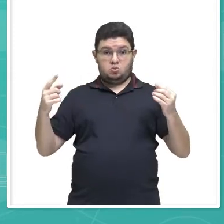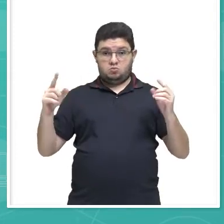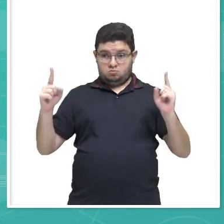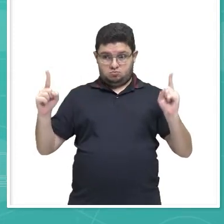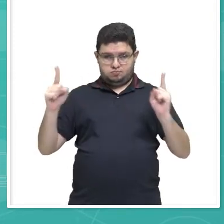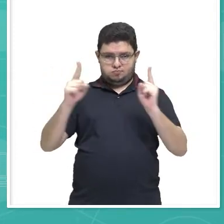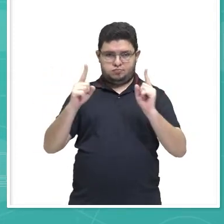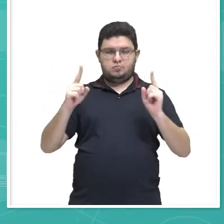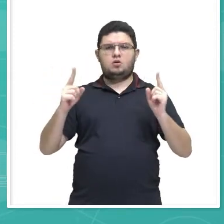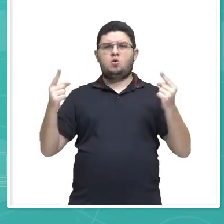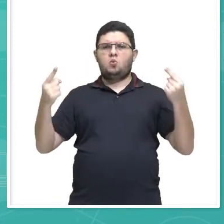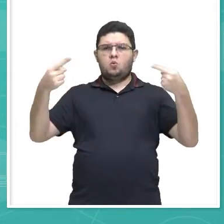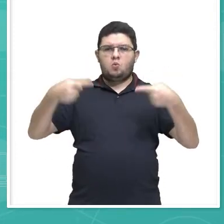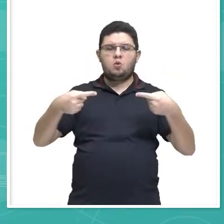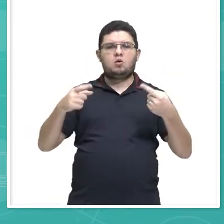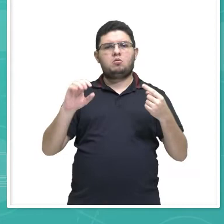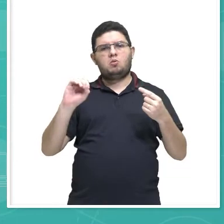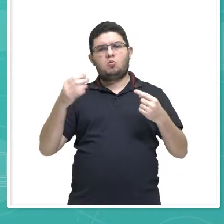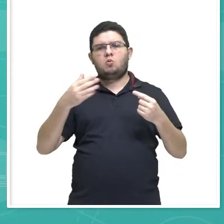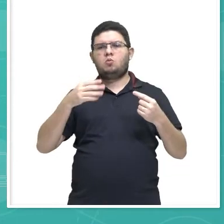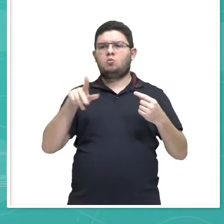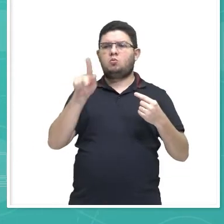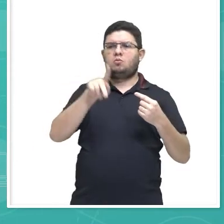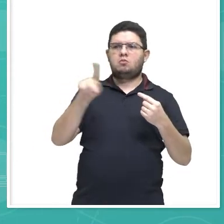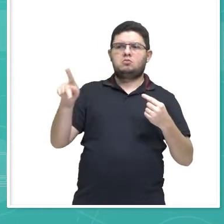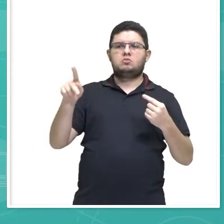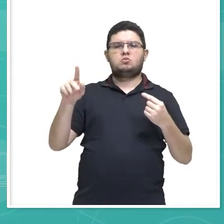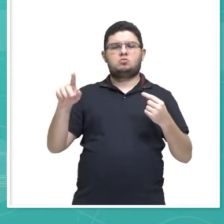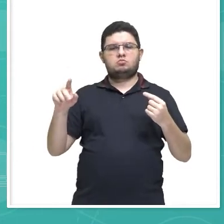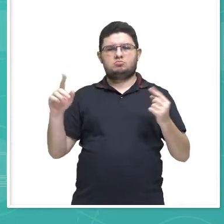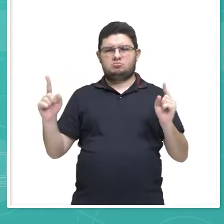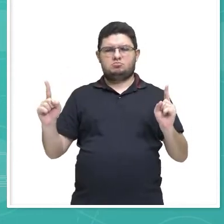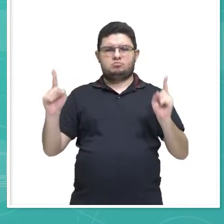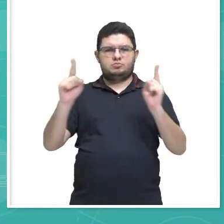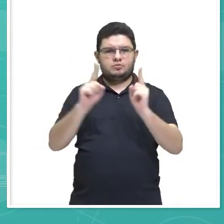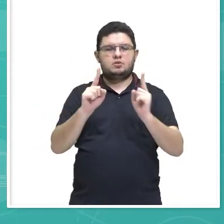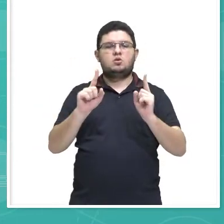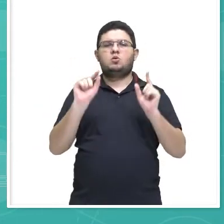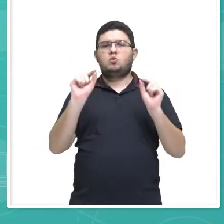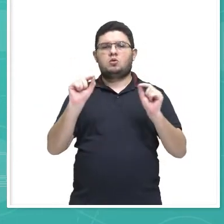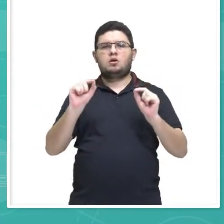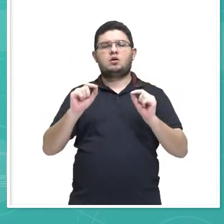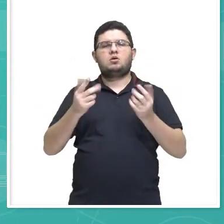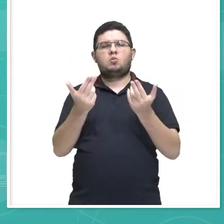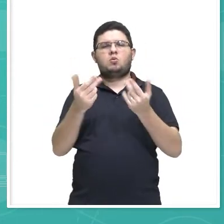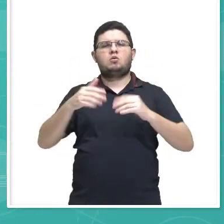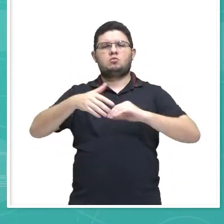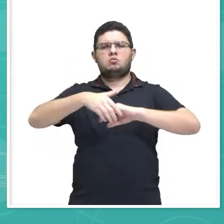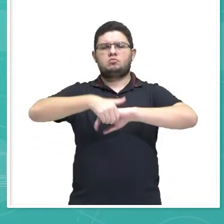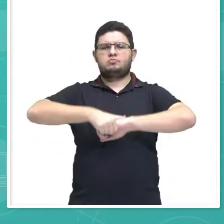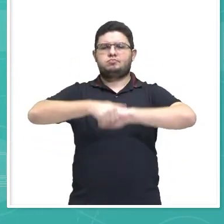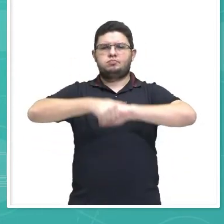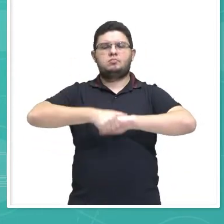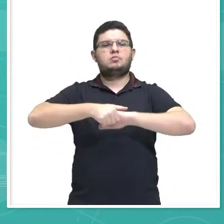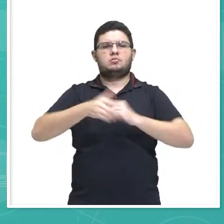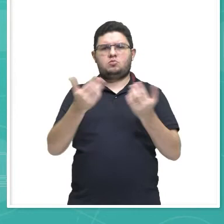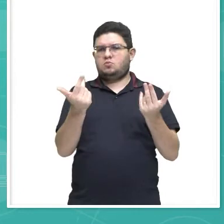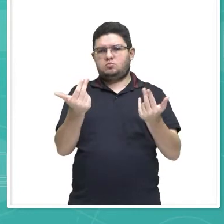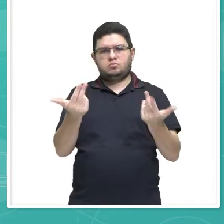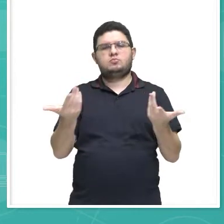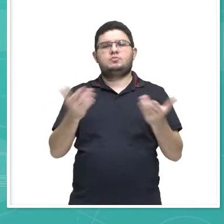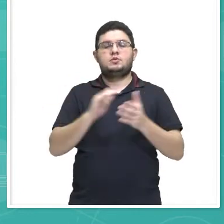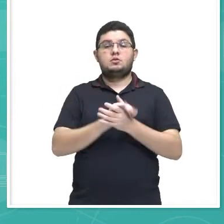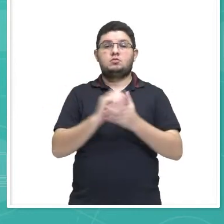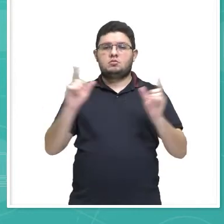as competições. Então, nada mais é do que um cumprimento, uma reverência, onde você chega na frente da pessoa, né, e